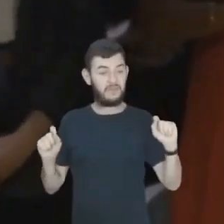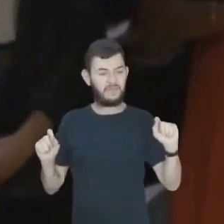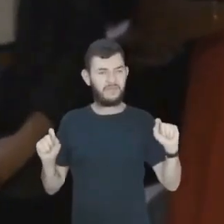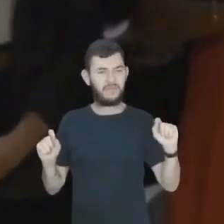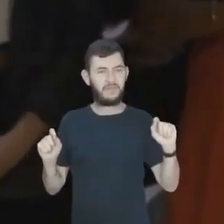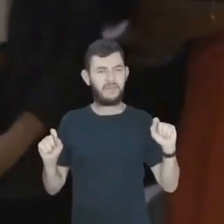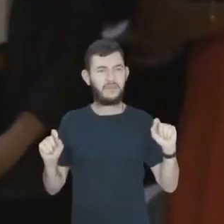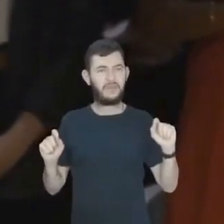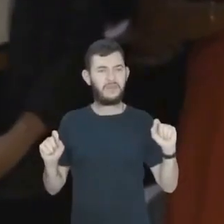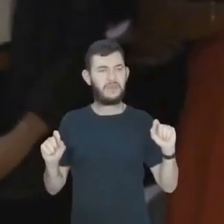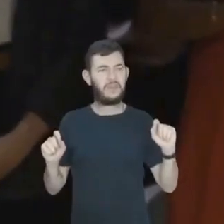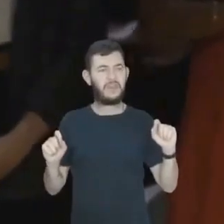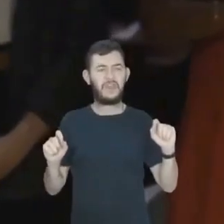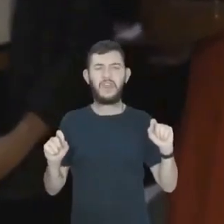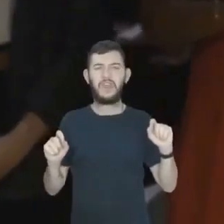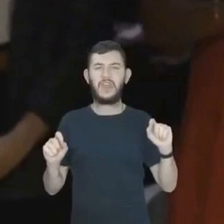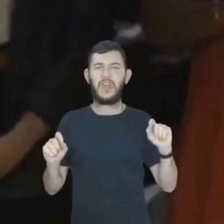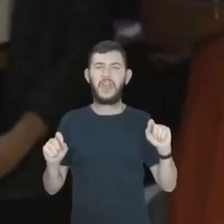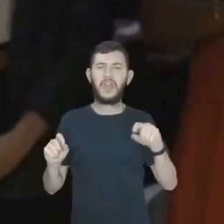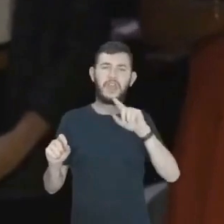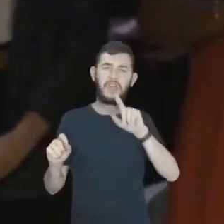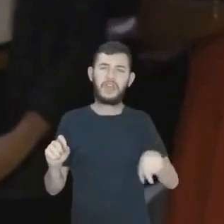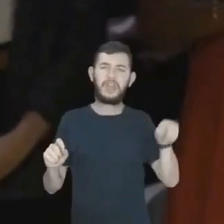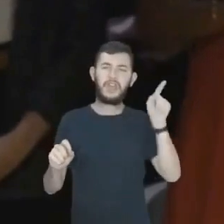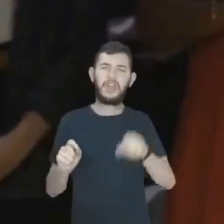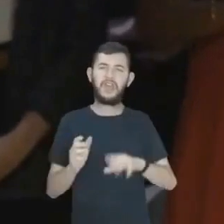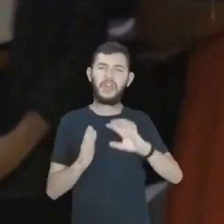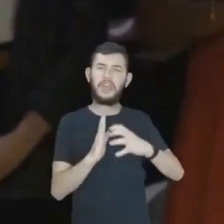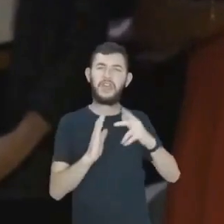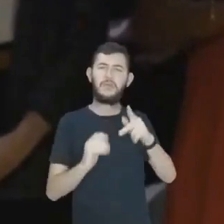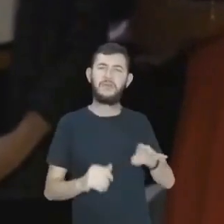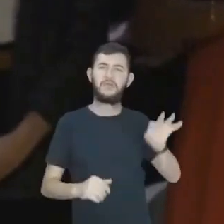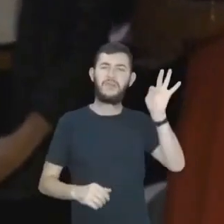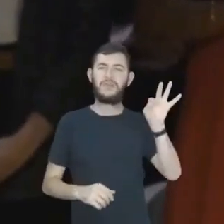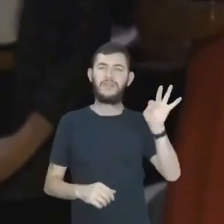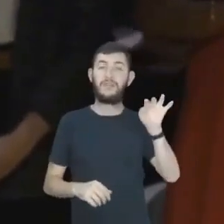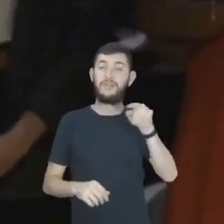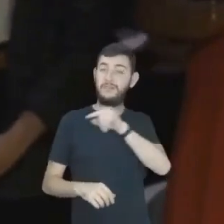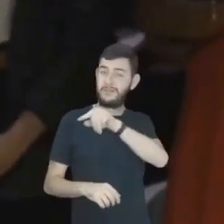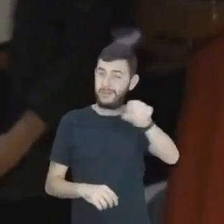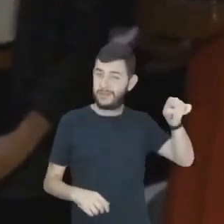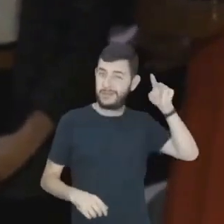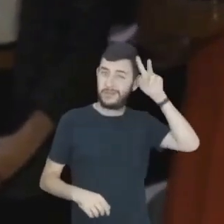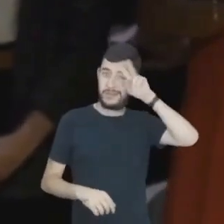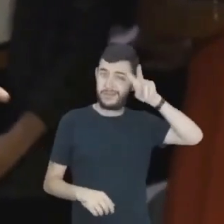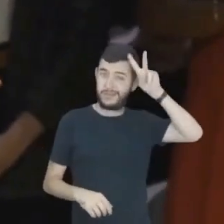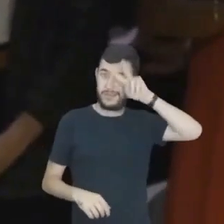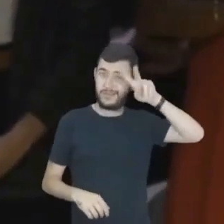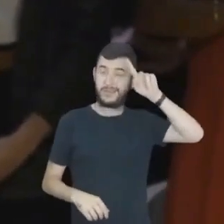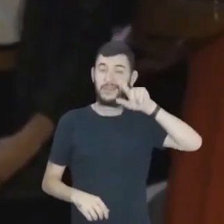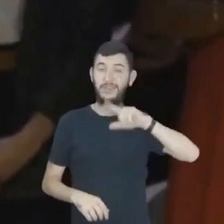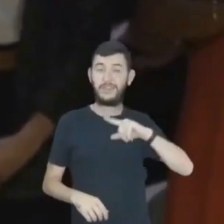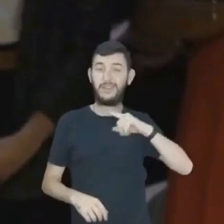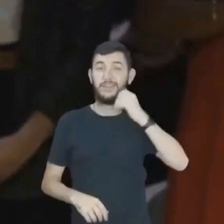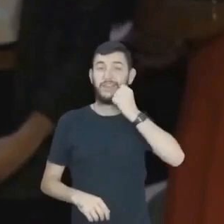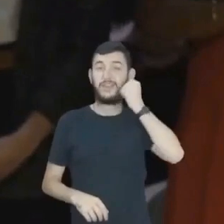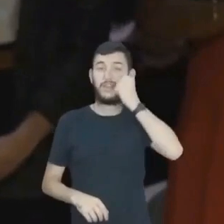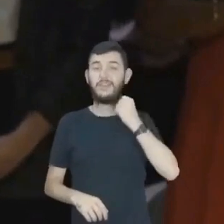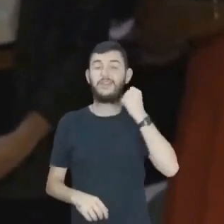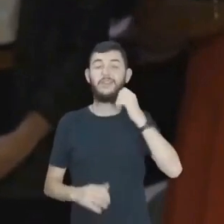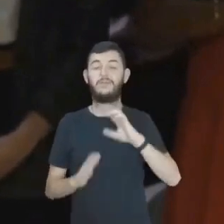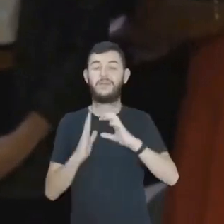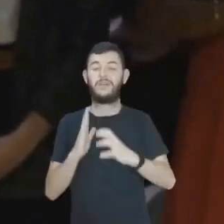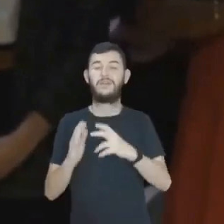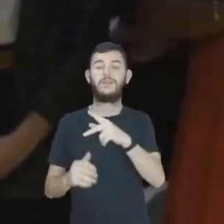Bane o PT tá tá lembrado com uma vez que a Senador Do psl que disse que era preciso